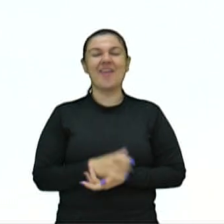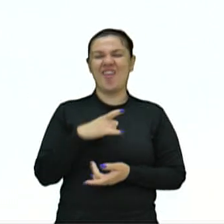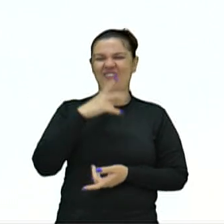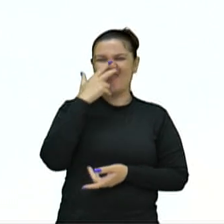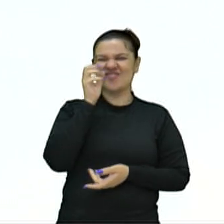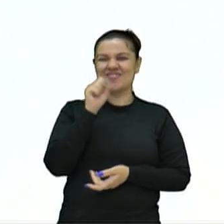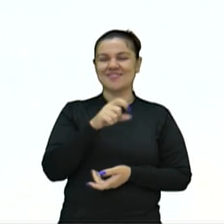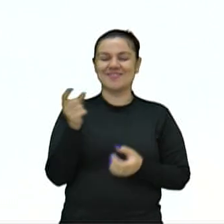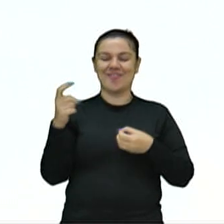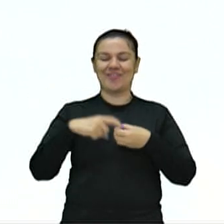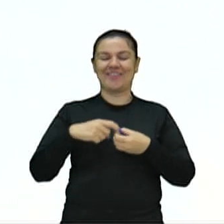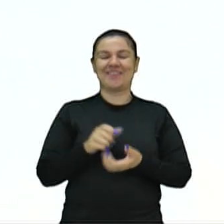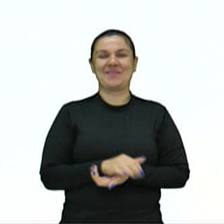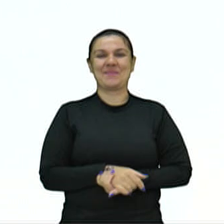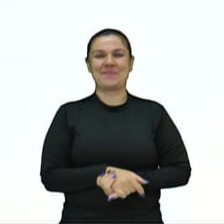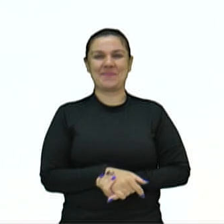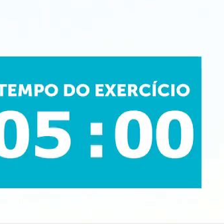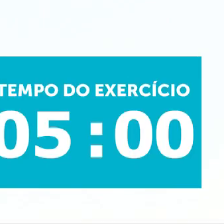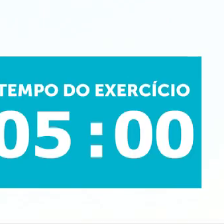certeza que sim. Voltamos já.